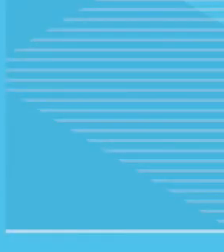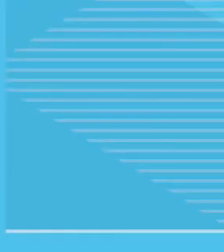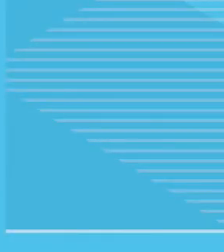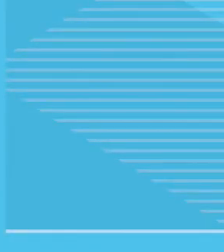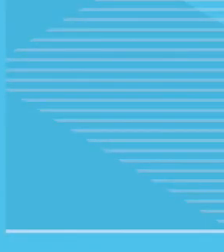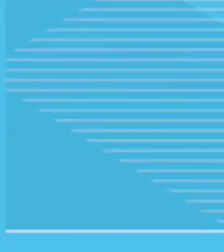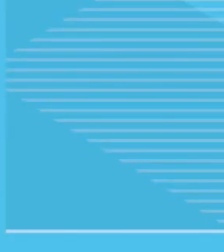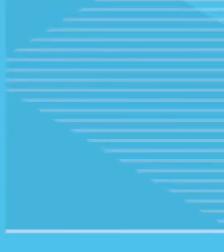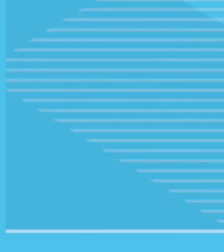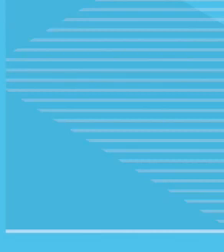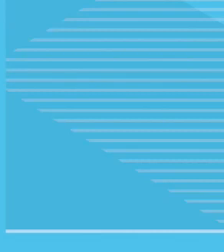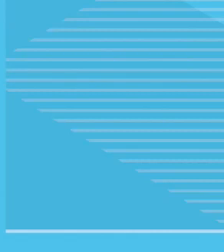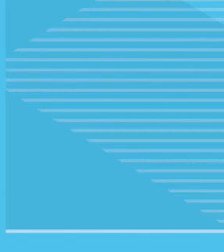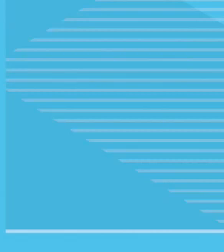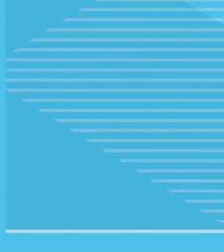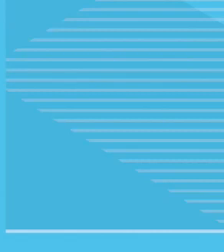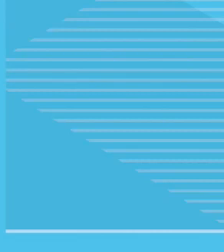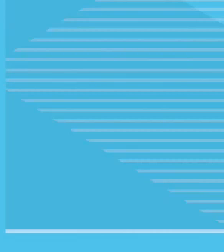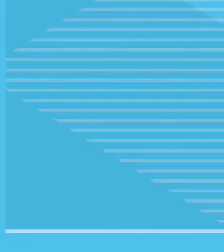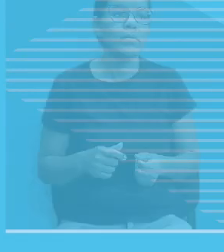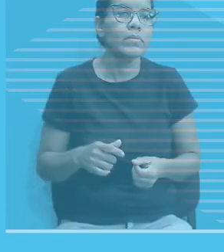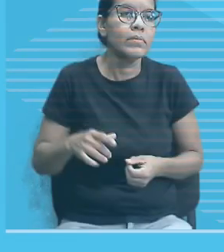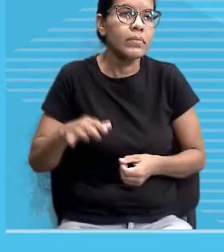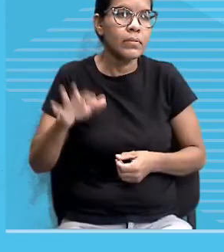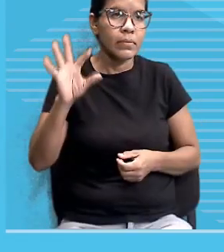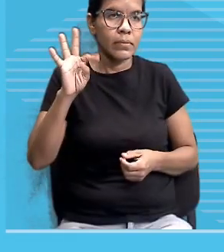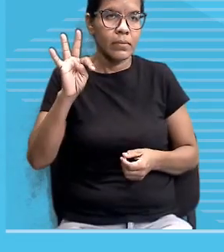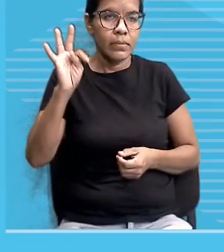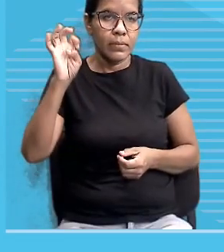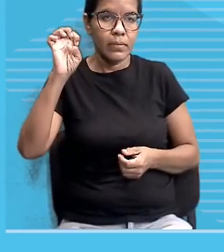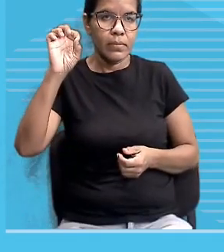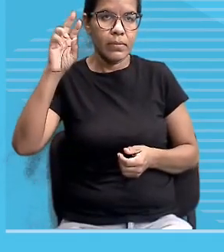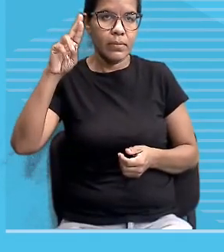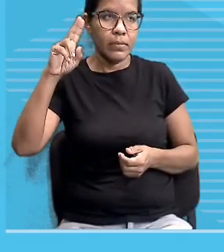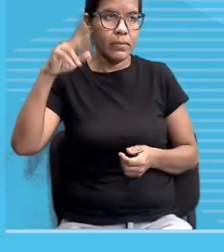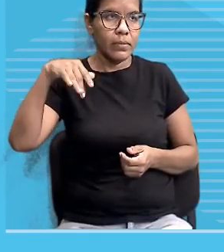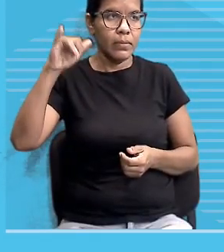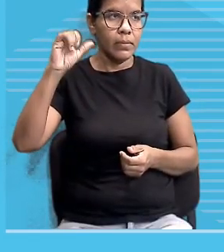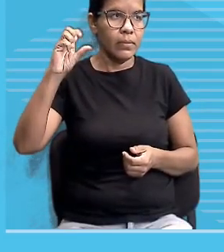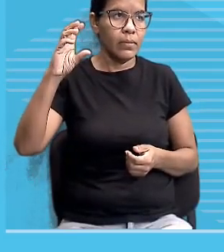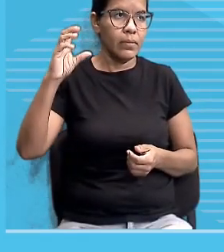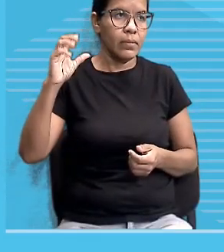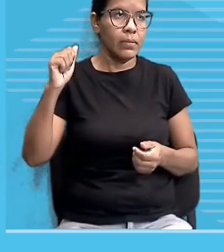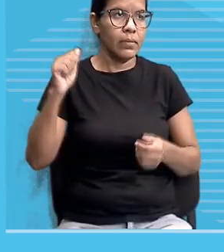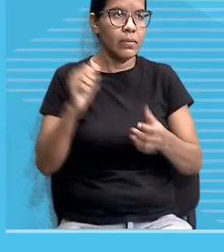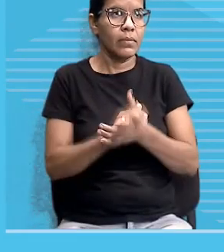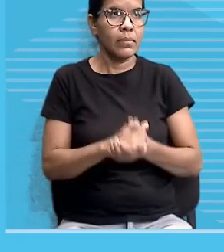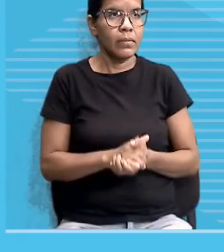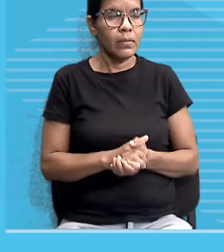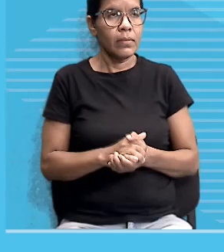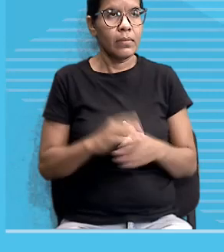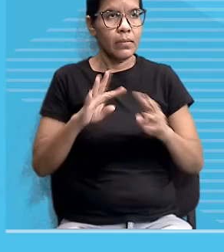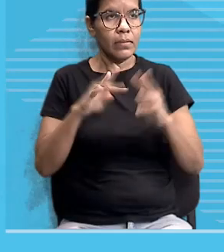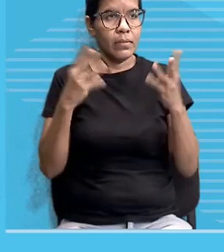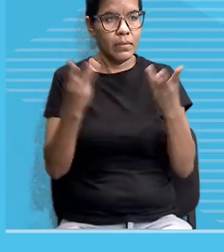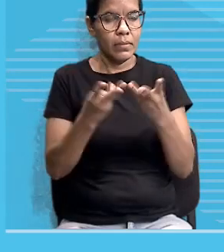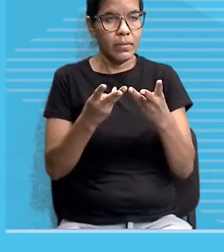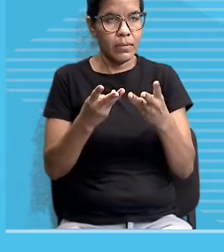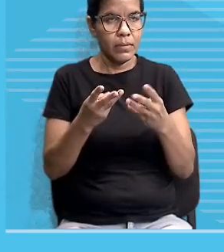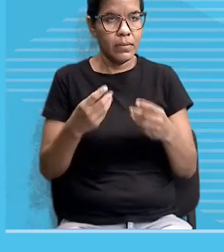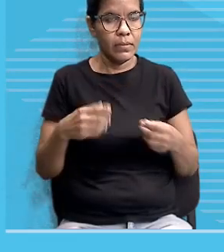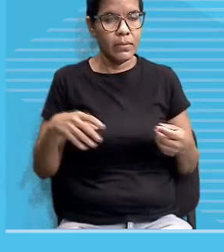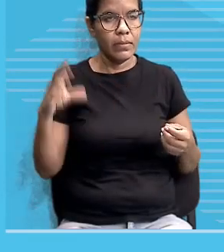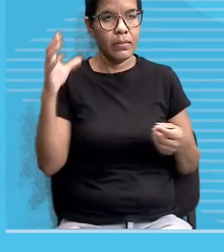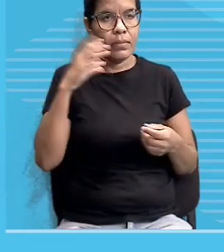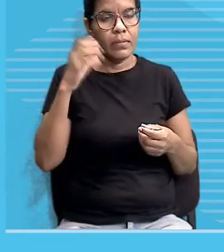a capacidade térmica com é é perdão massa vejo